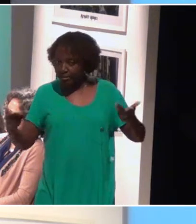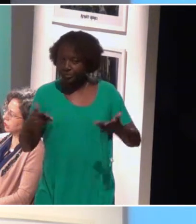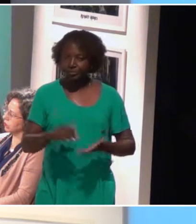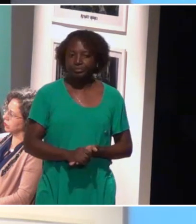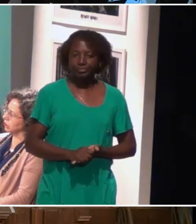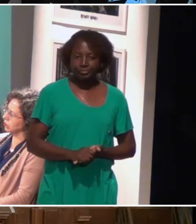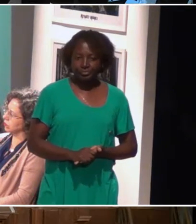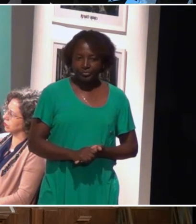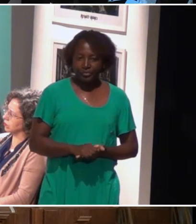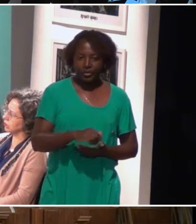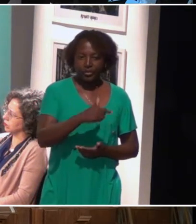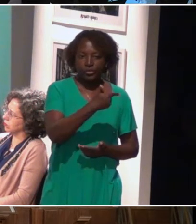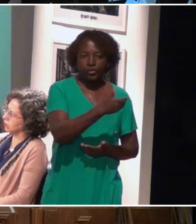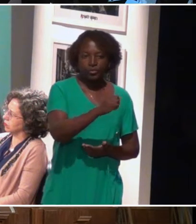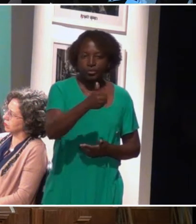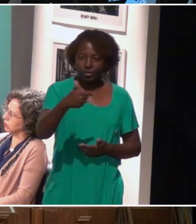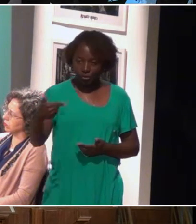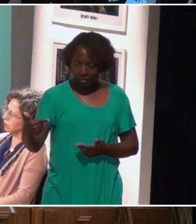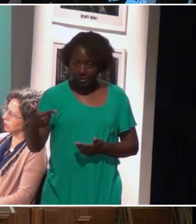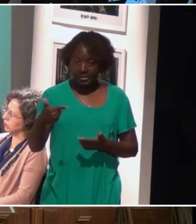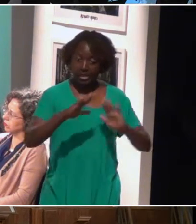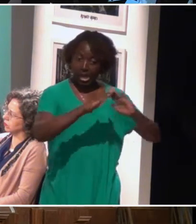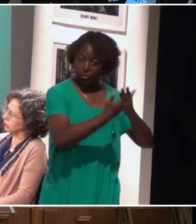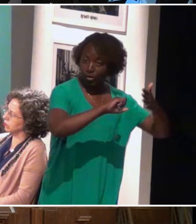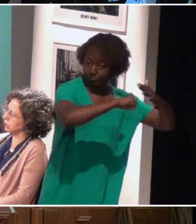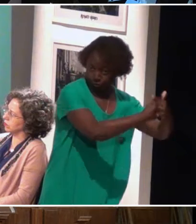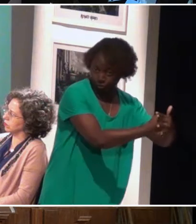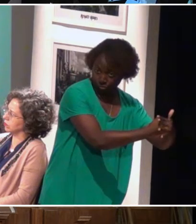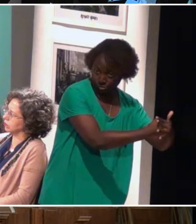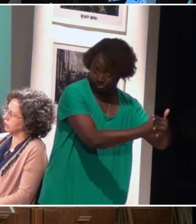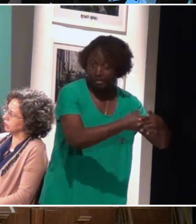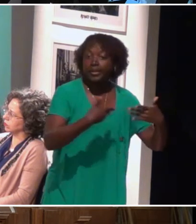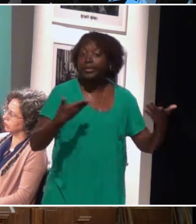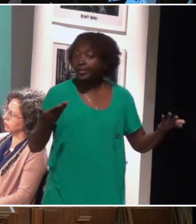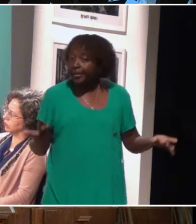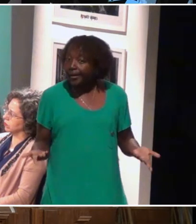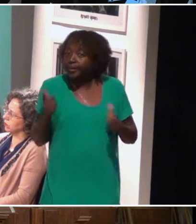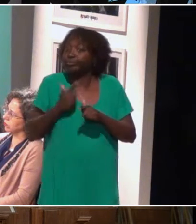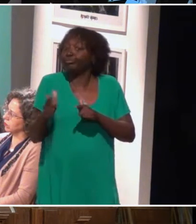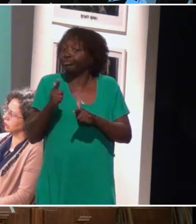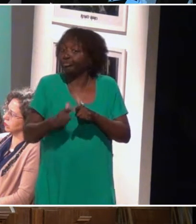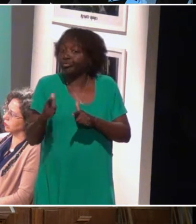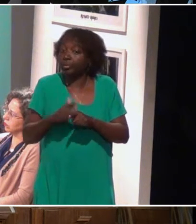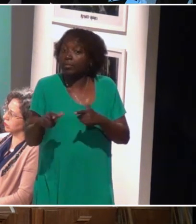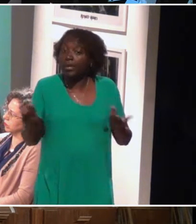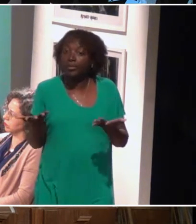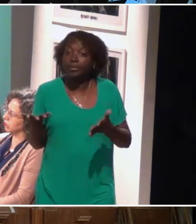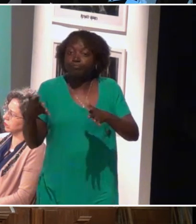aí. Em 2012, a escola fechou e foi quando veio a questão da inclusão total.